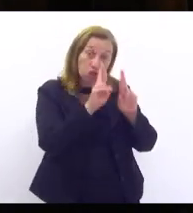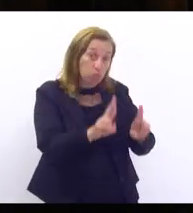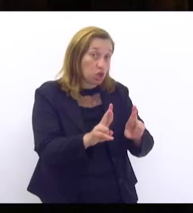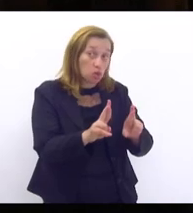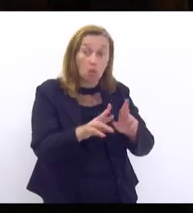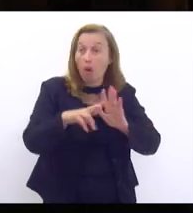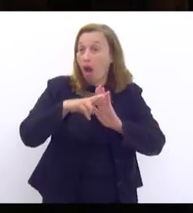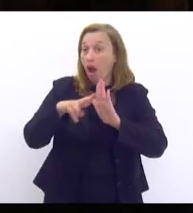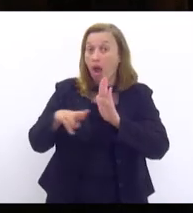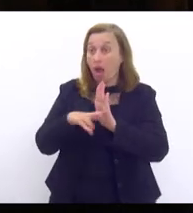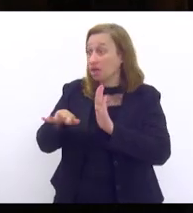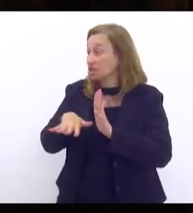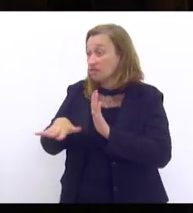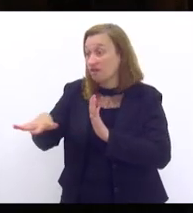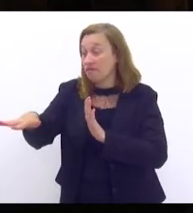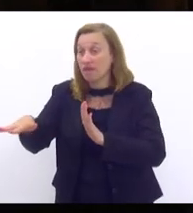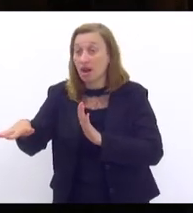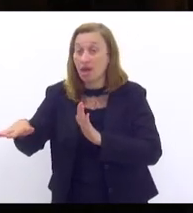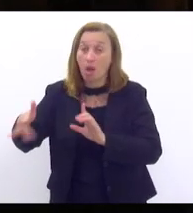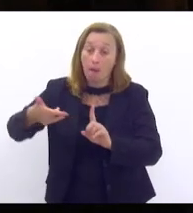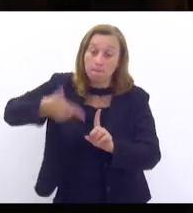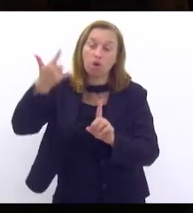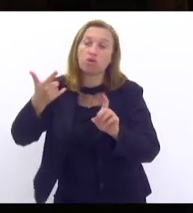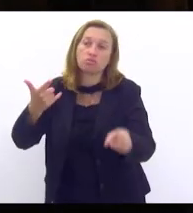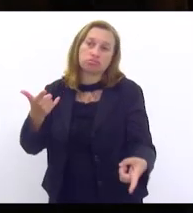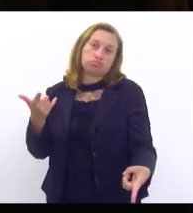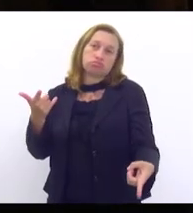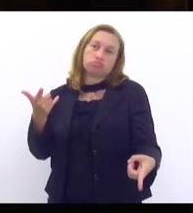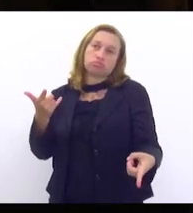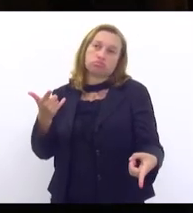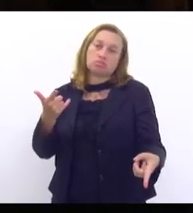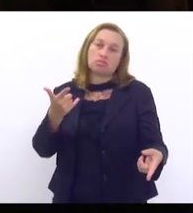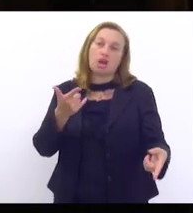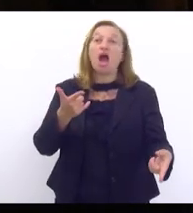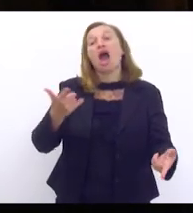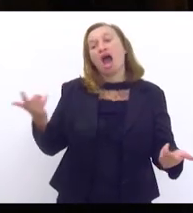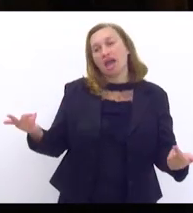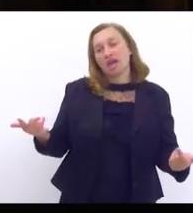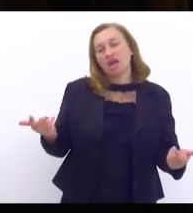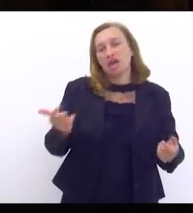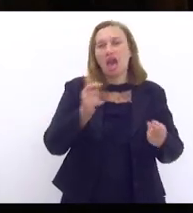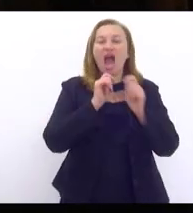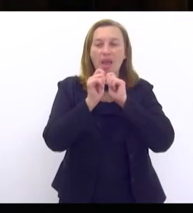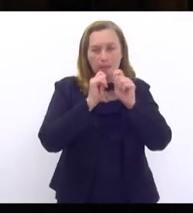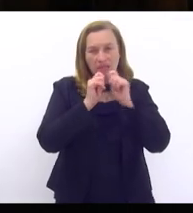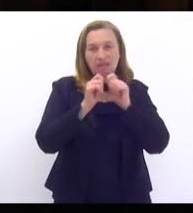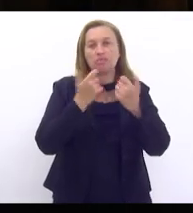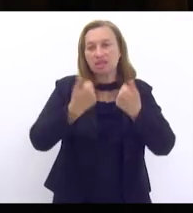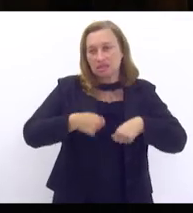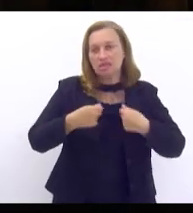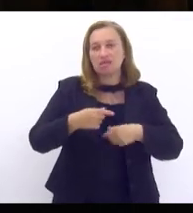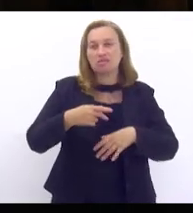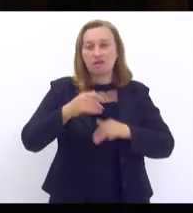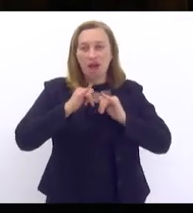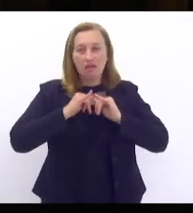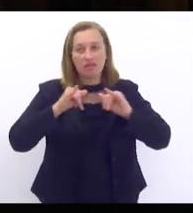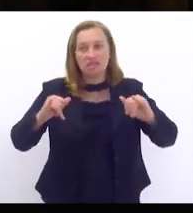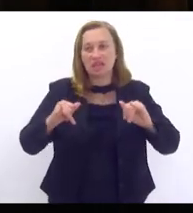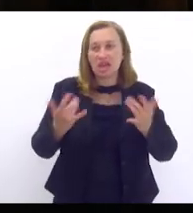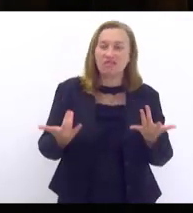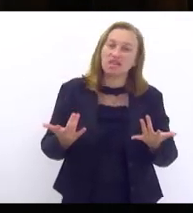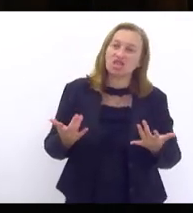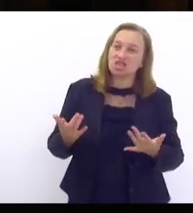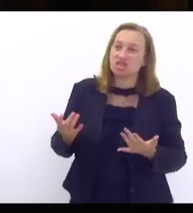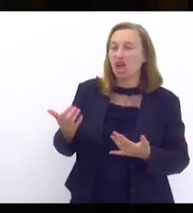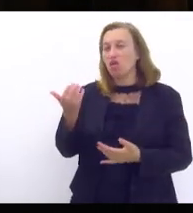as normas do tráfico. Aí a assessoria de imprensa tem que se retratar, né? Pô, vai deixar a imagem do tráfico, né? Pô, sacanagem pro